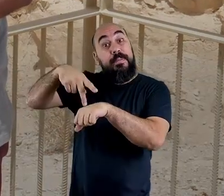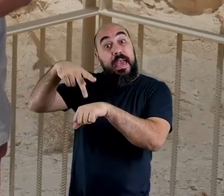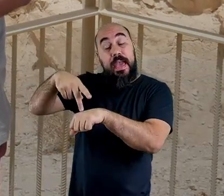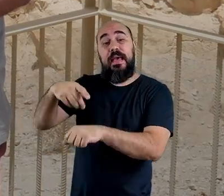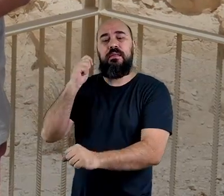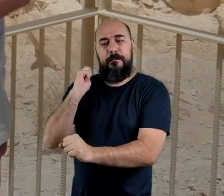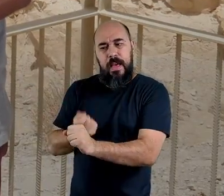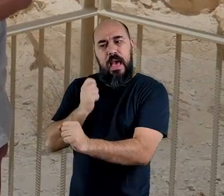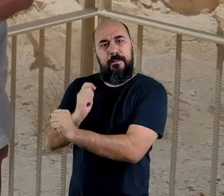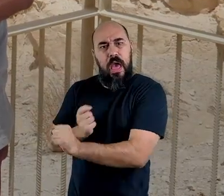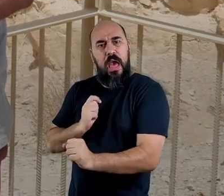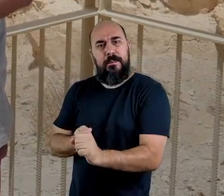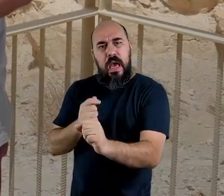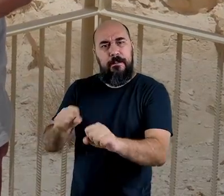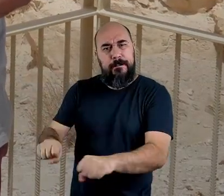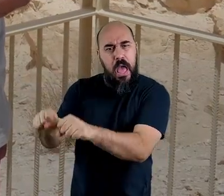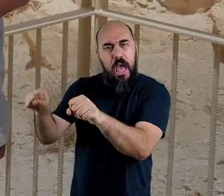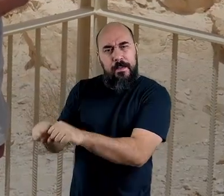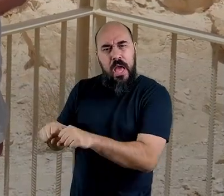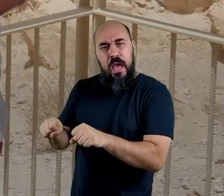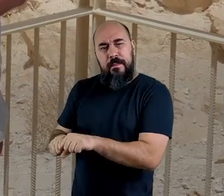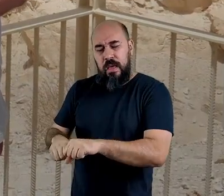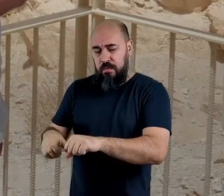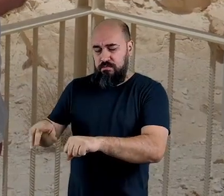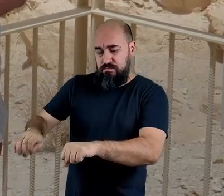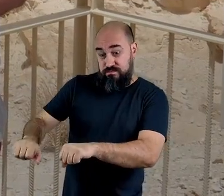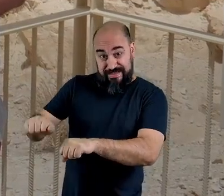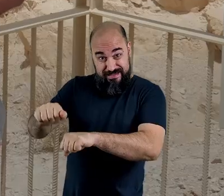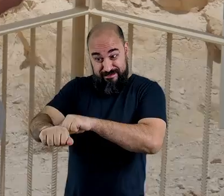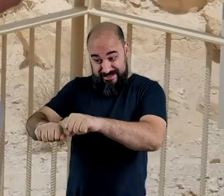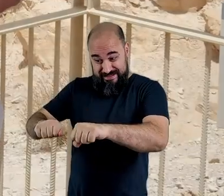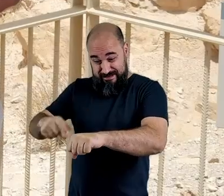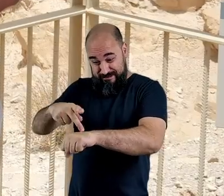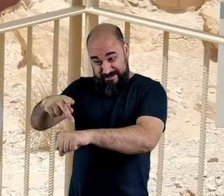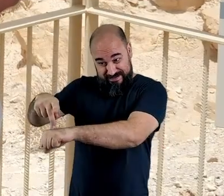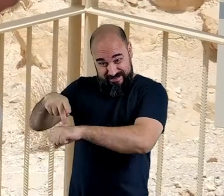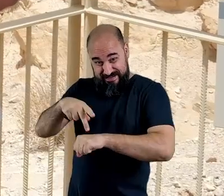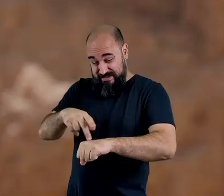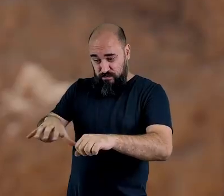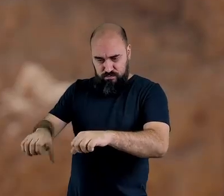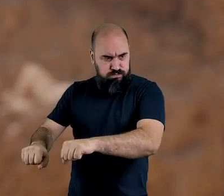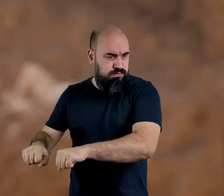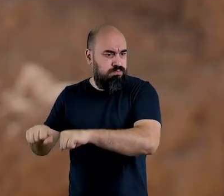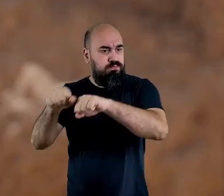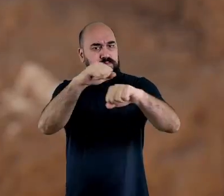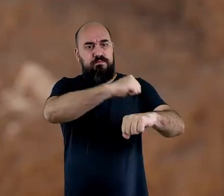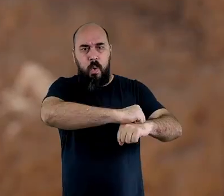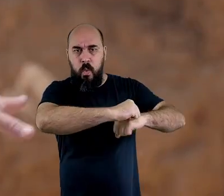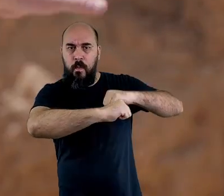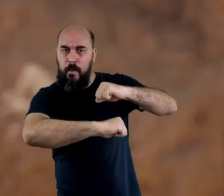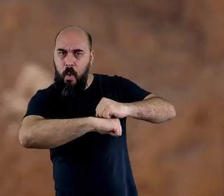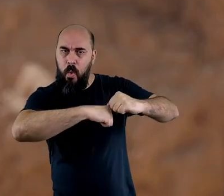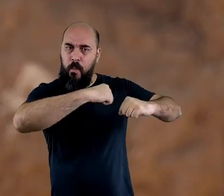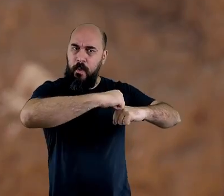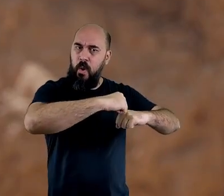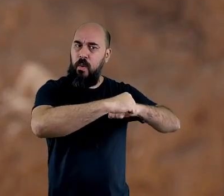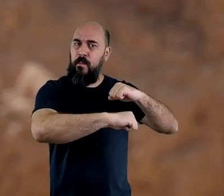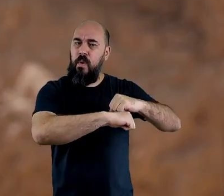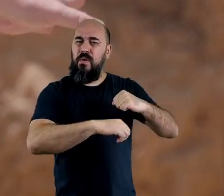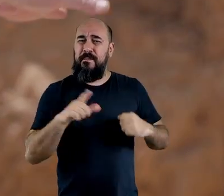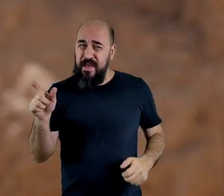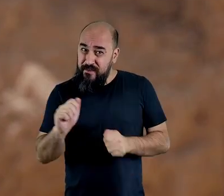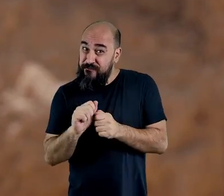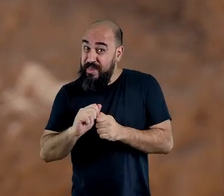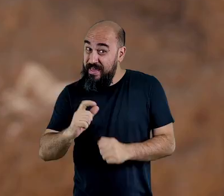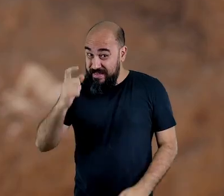as pedras, para construir o palácio a partir daqui. Mas eles fizeram aqui algo muito inteligente, porque quando tiraram